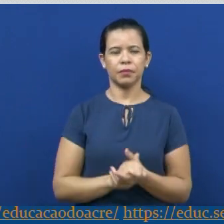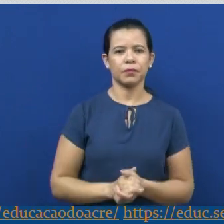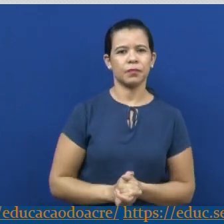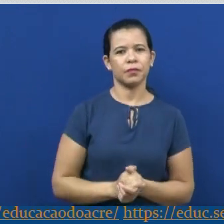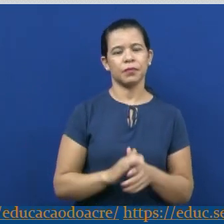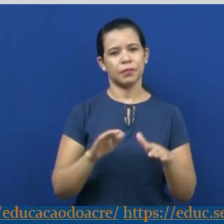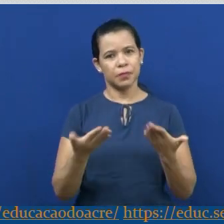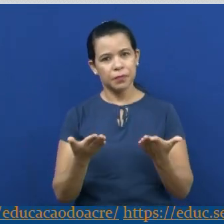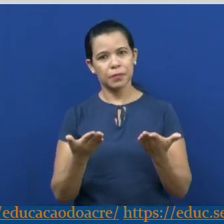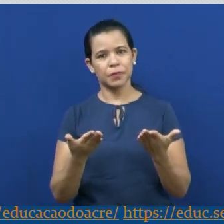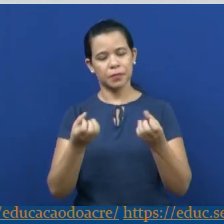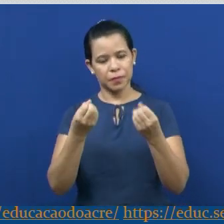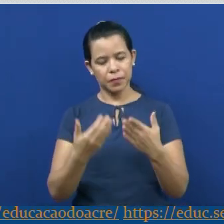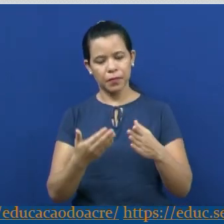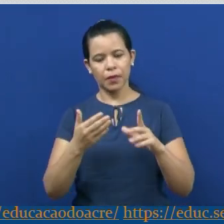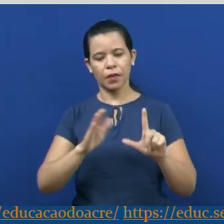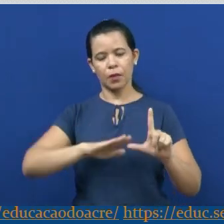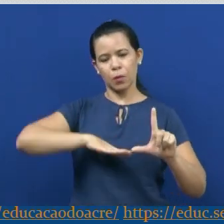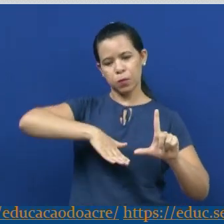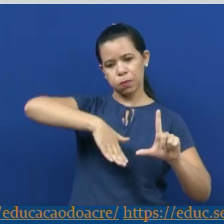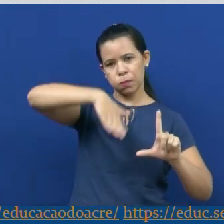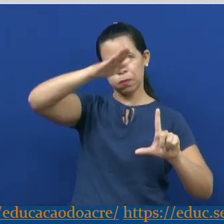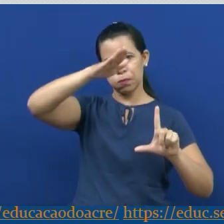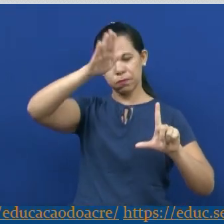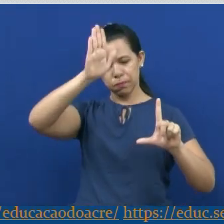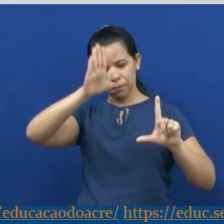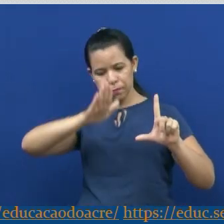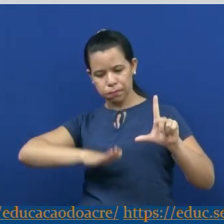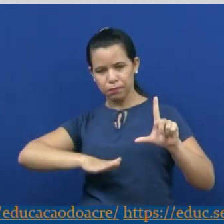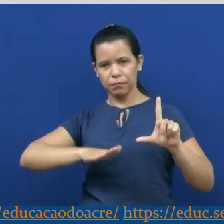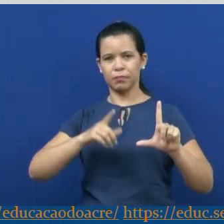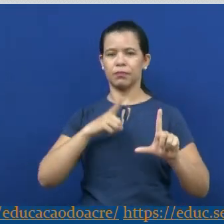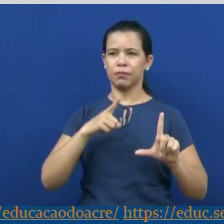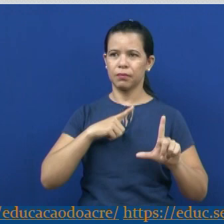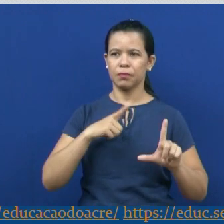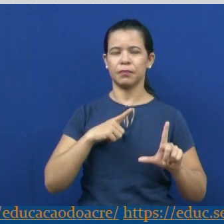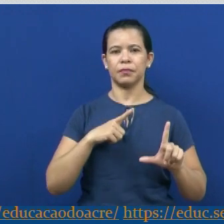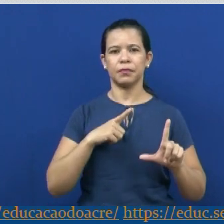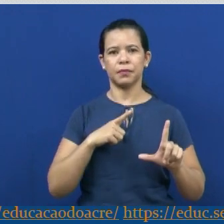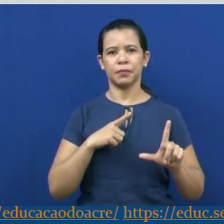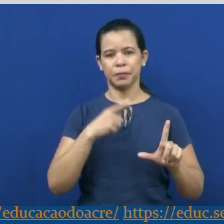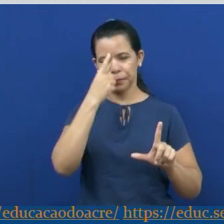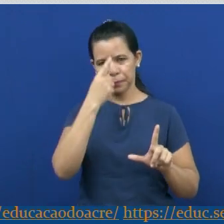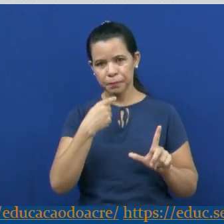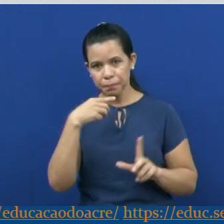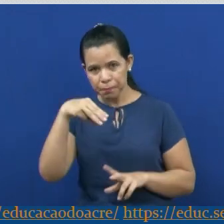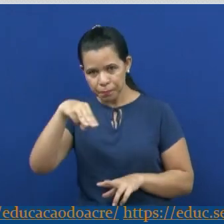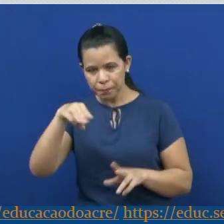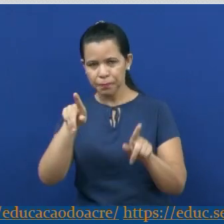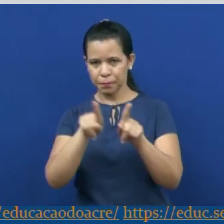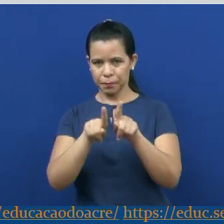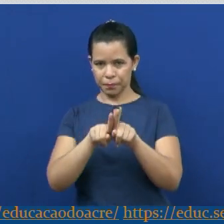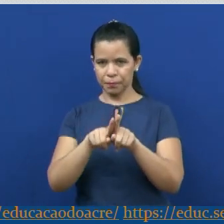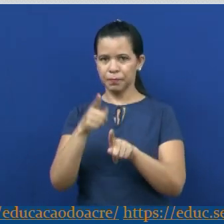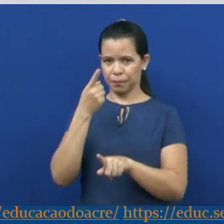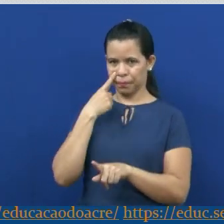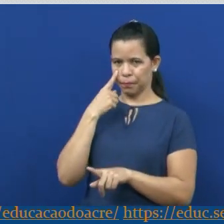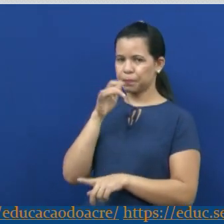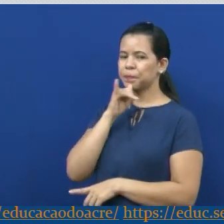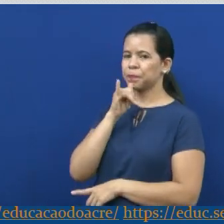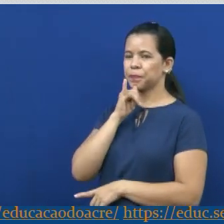de crescente e decrescente, nós também temos modelos matemáticos para isso. Vamos ao exemplo?